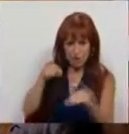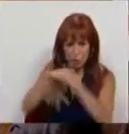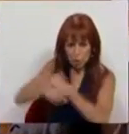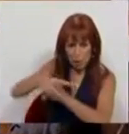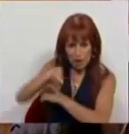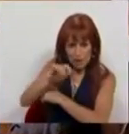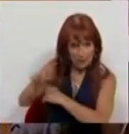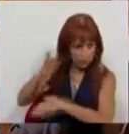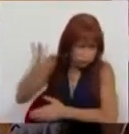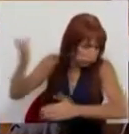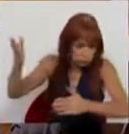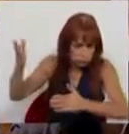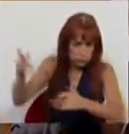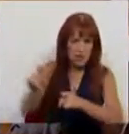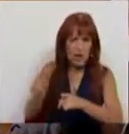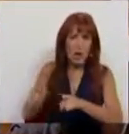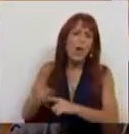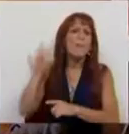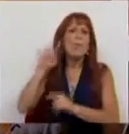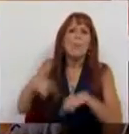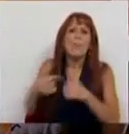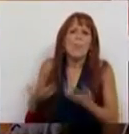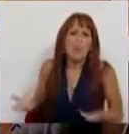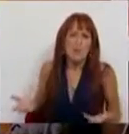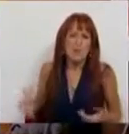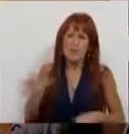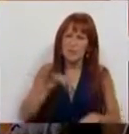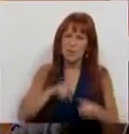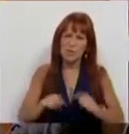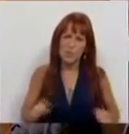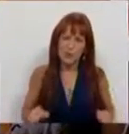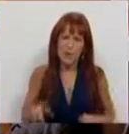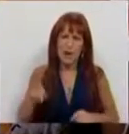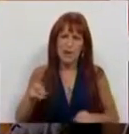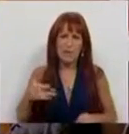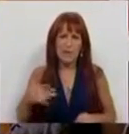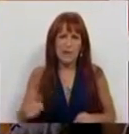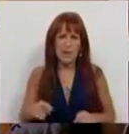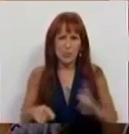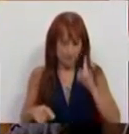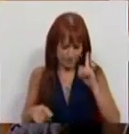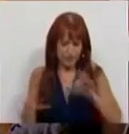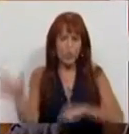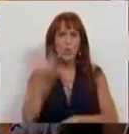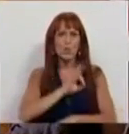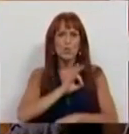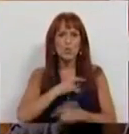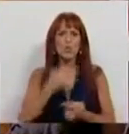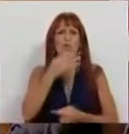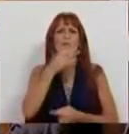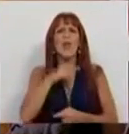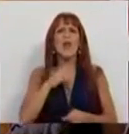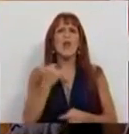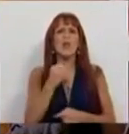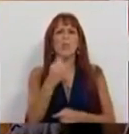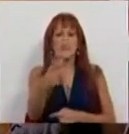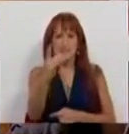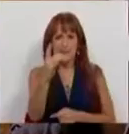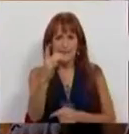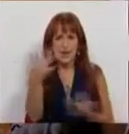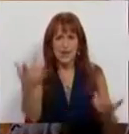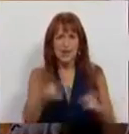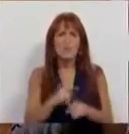Marão, fosse mérito próprio. Senhor deputado Emílio Guerreiro, os senhores falam de